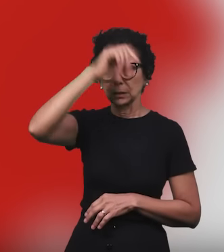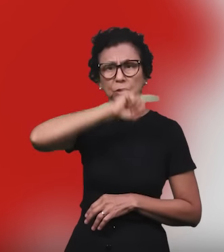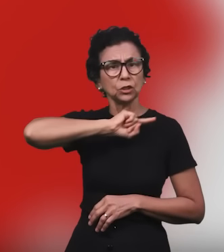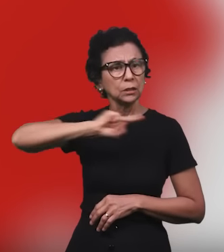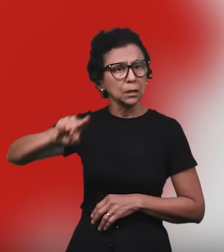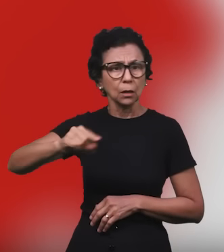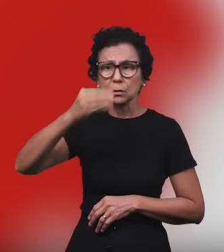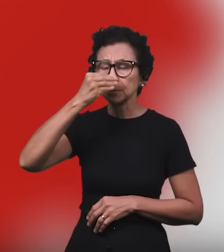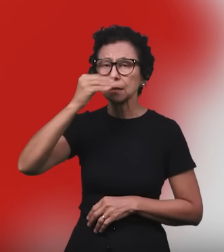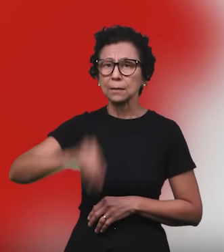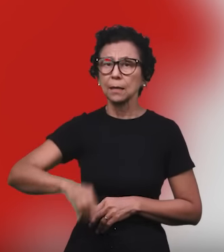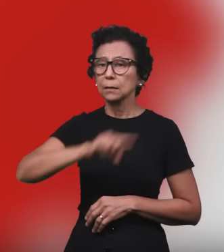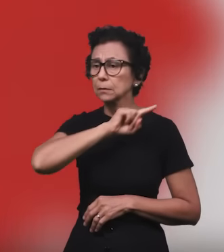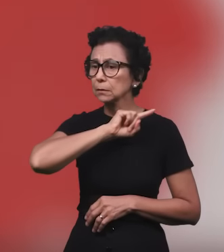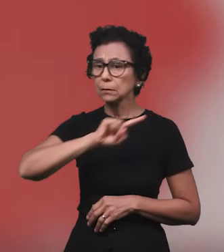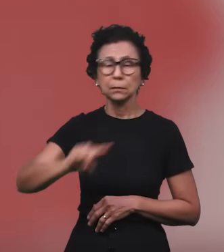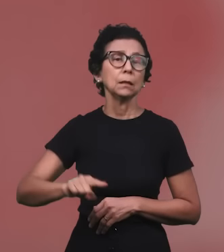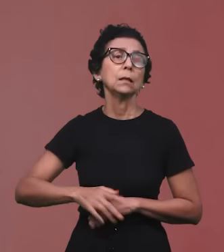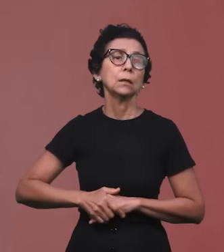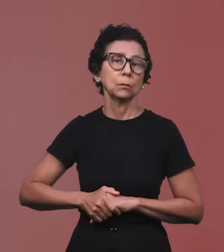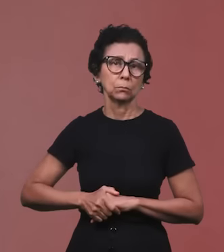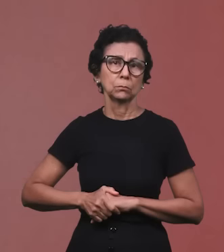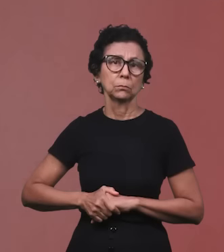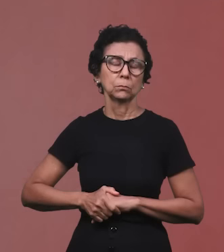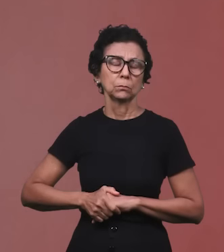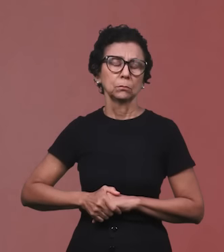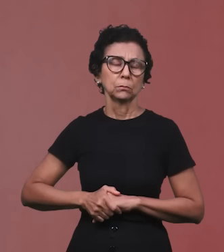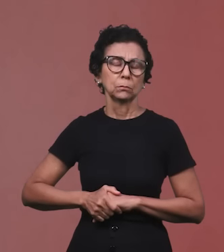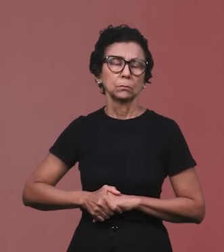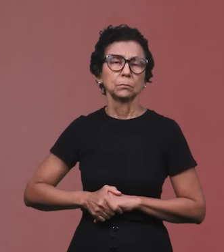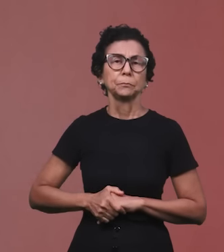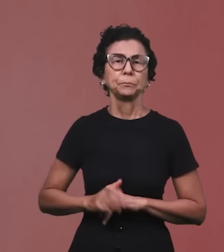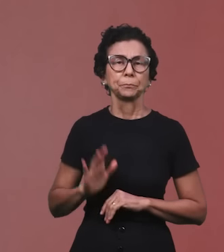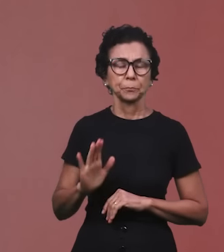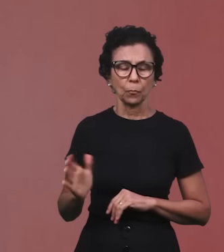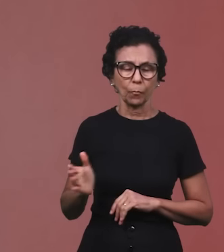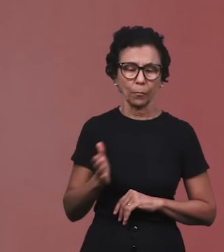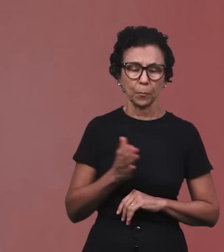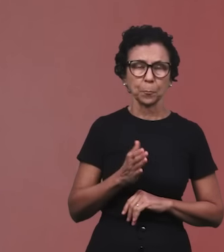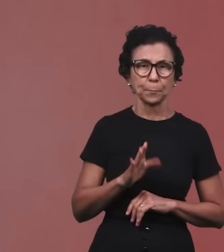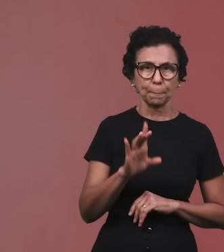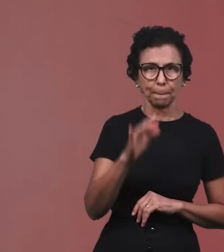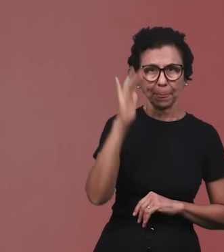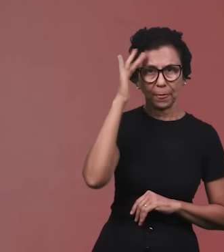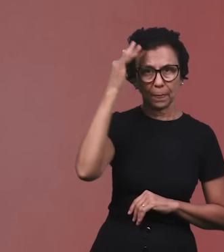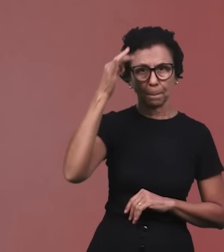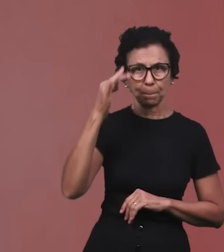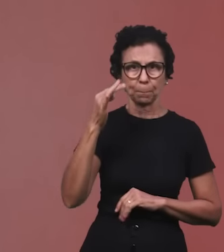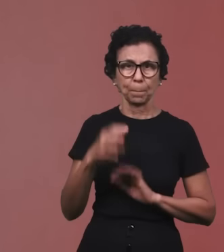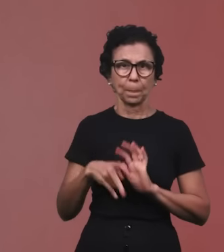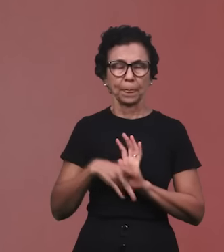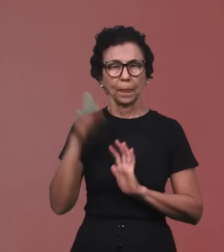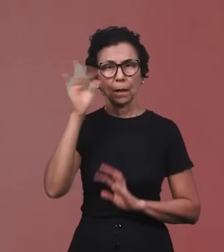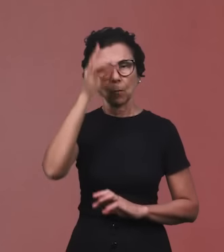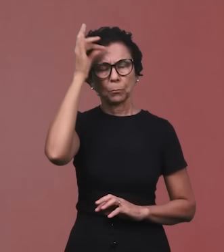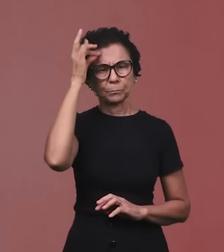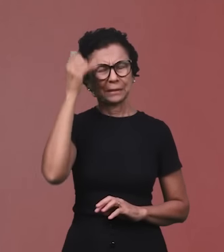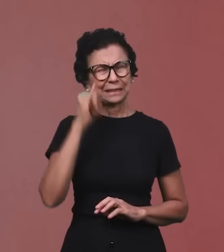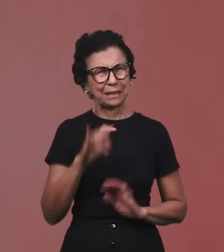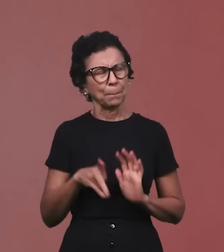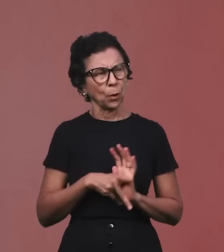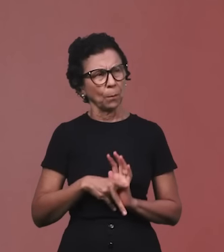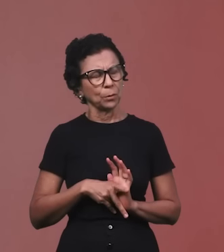ser desprezado. Ele foi feito para edificação nossa. Mas vou lá no ponto que é o discernimento. A importância do discernimento